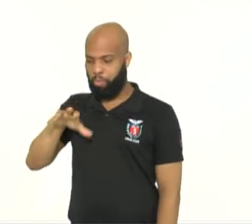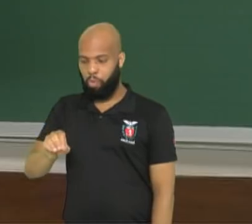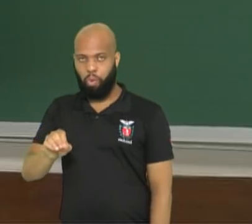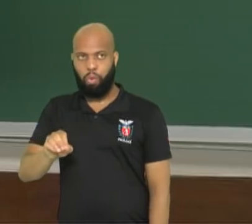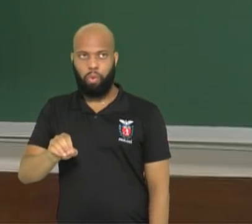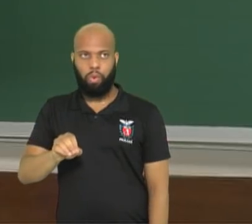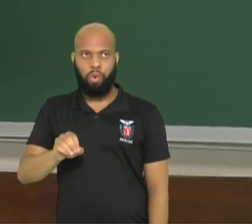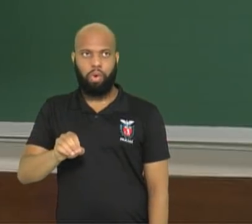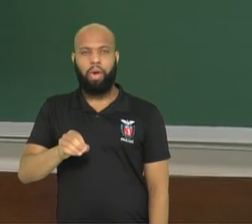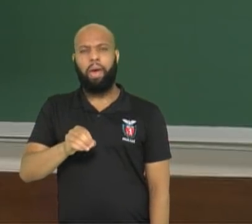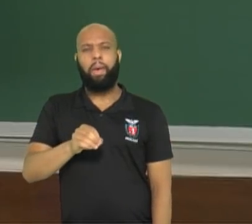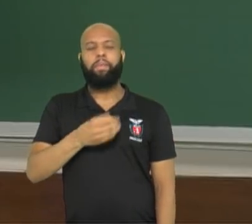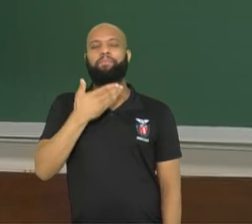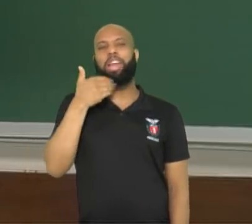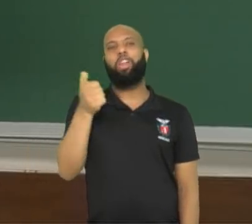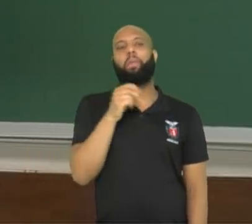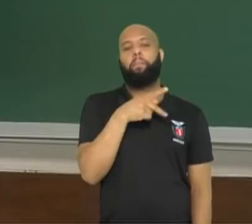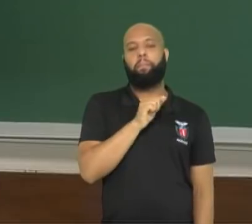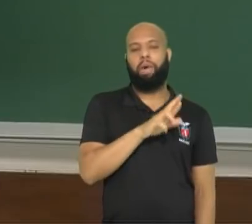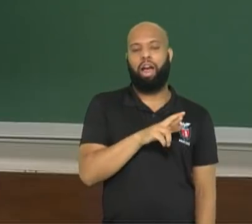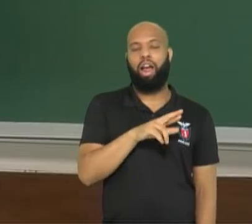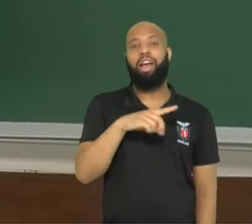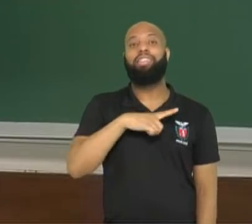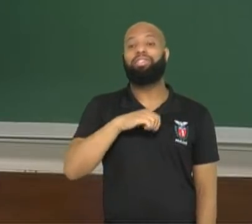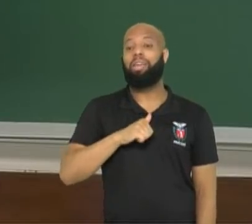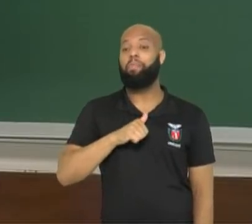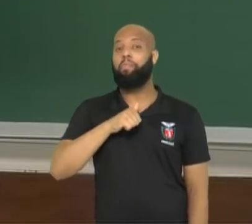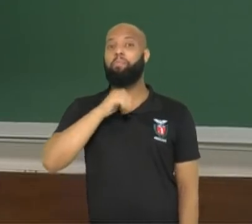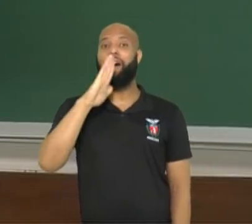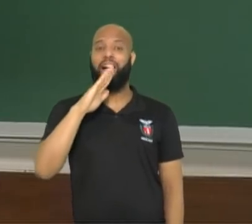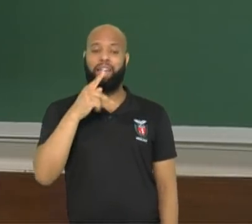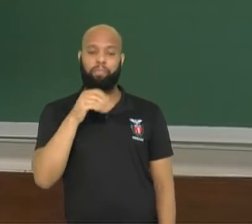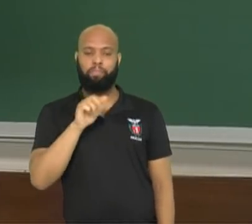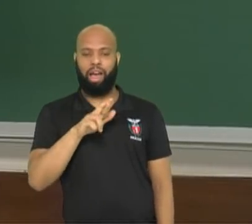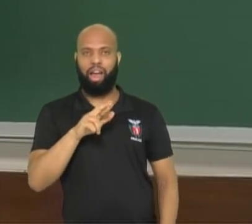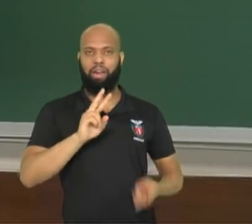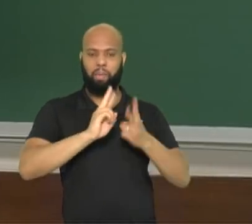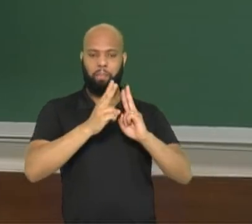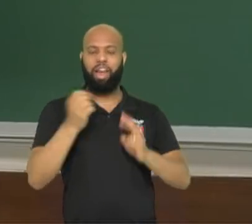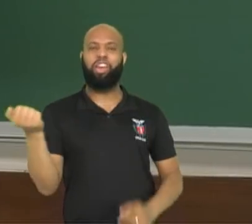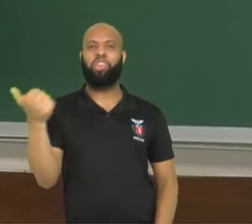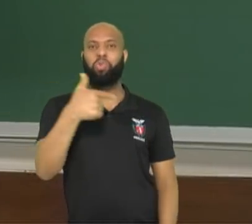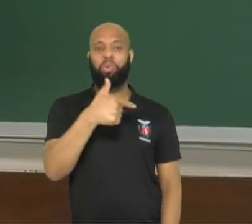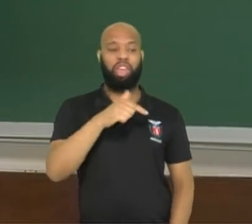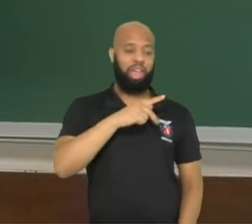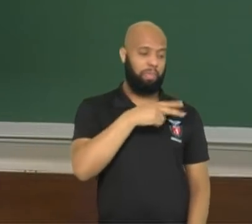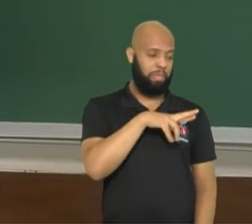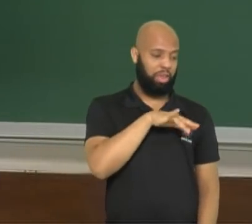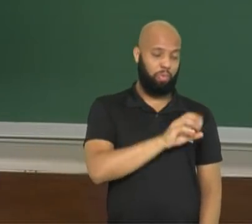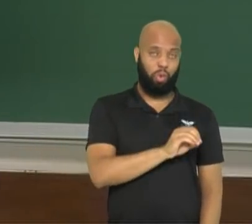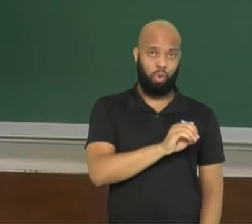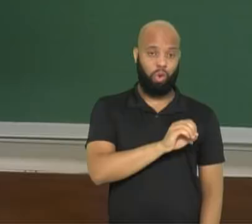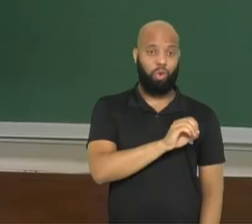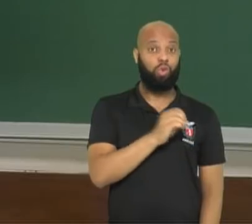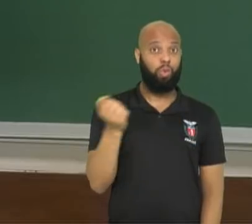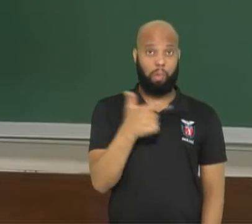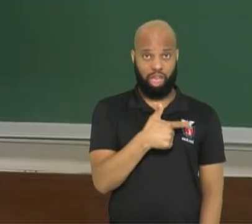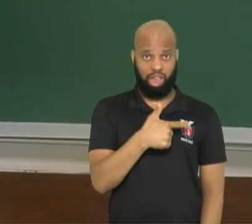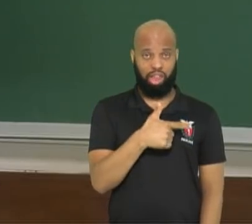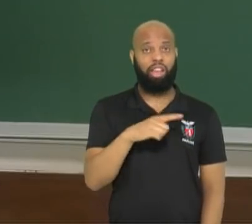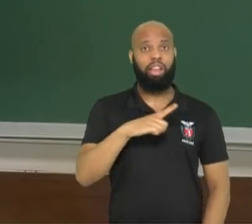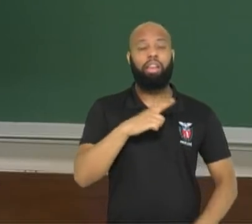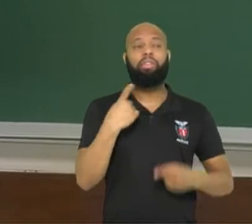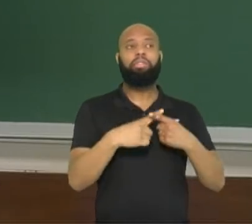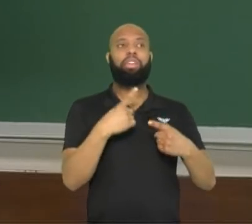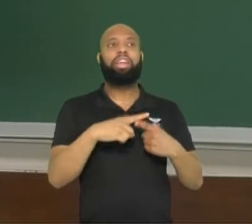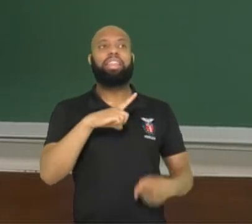número par. Por quê? Porque tem mais números pares do que números primos, tá? Um número par, porque